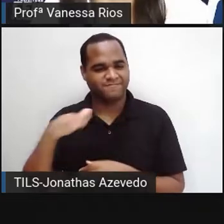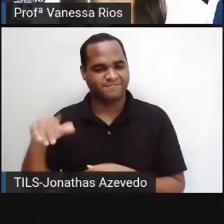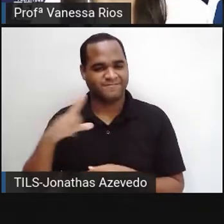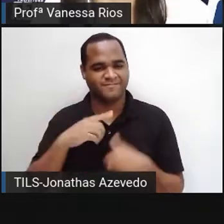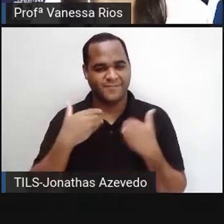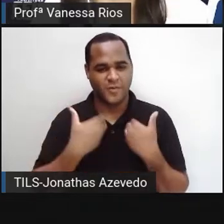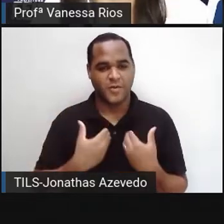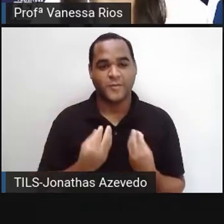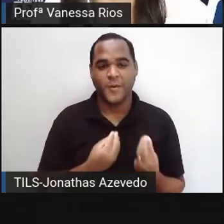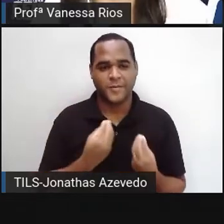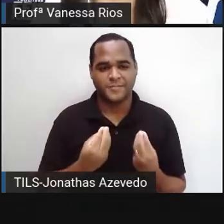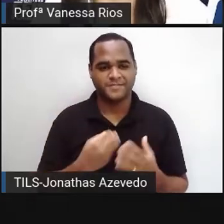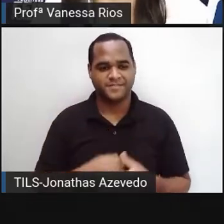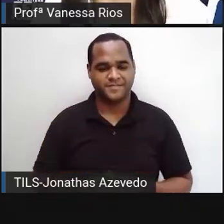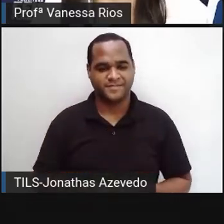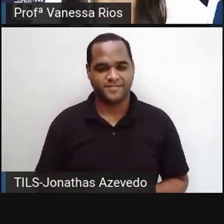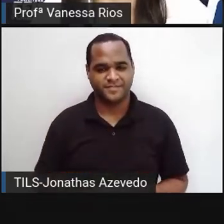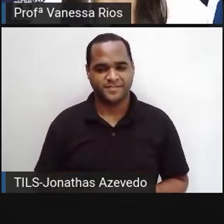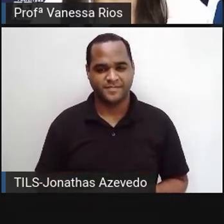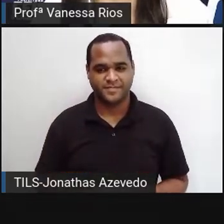a gente conversa.